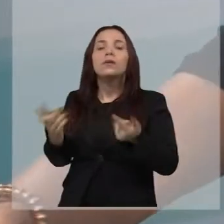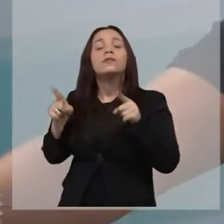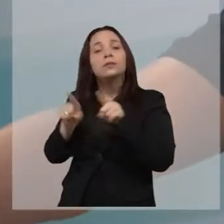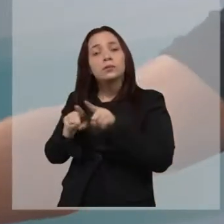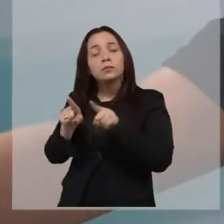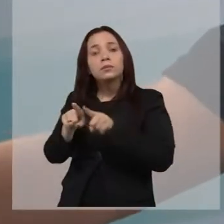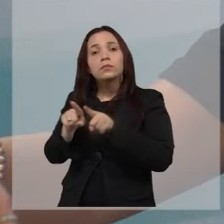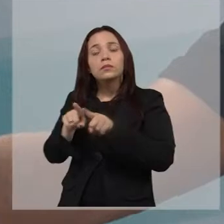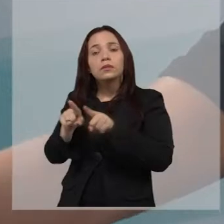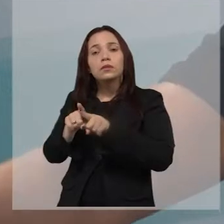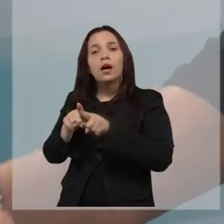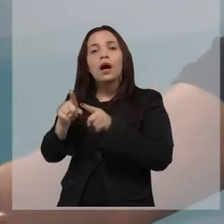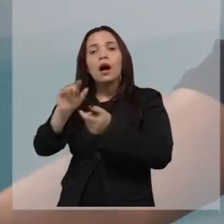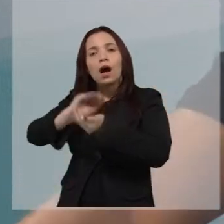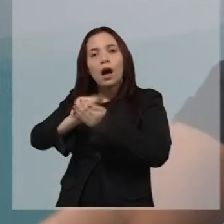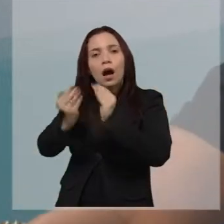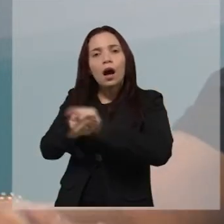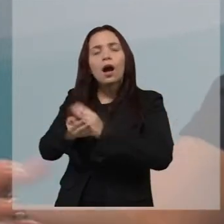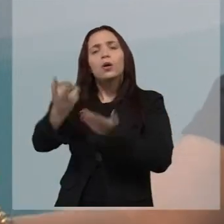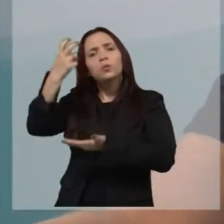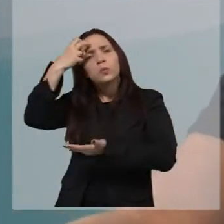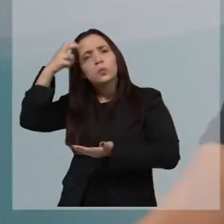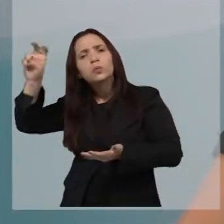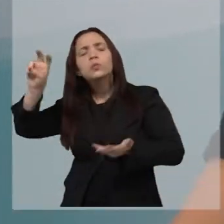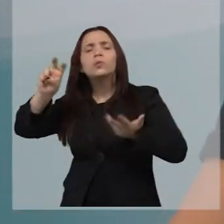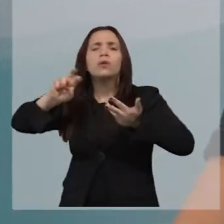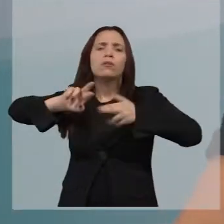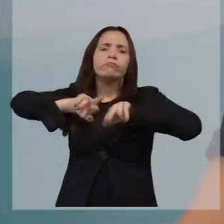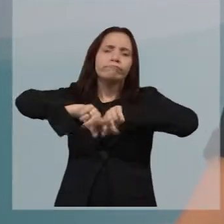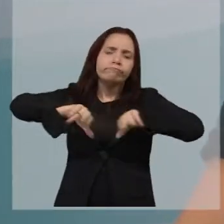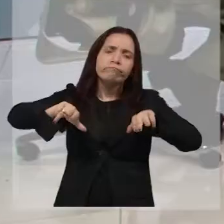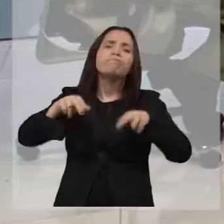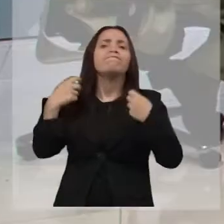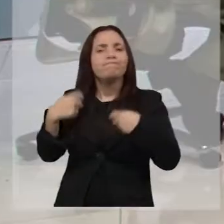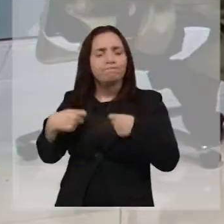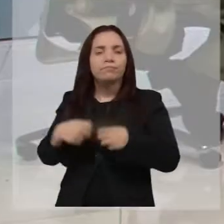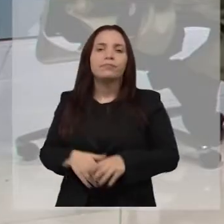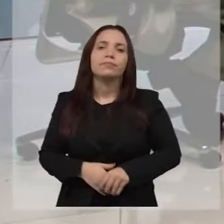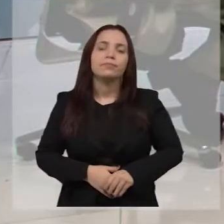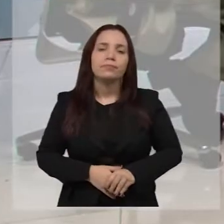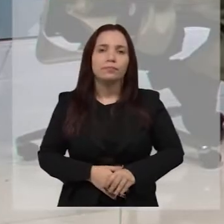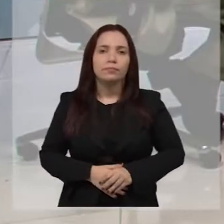aí, paralelo a isso, a arte, cultura... É a fórmula perfeita, né?